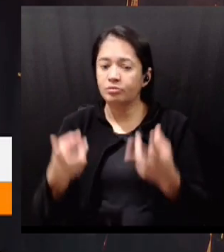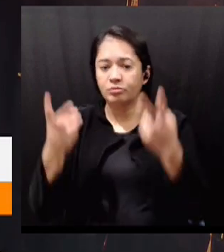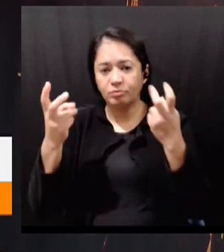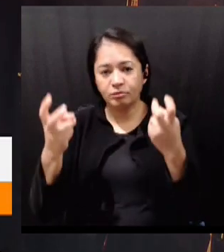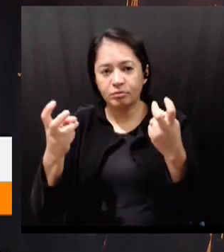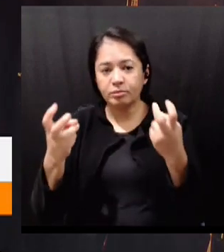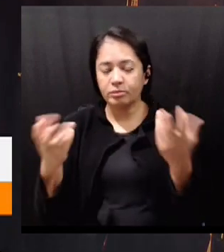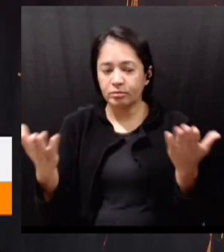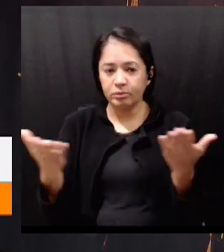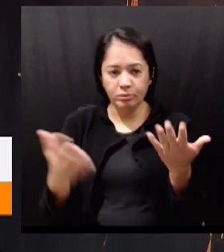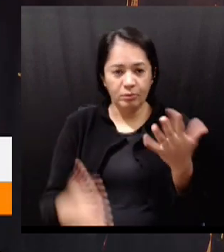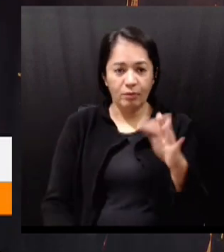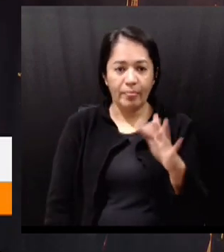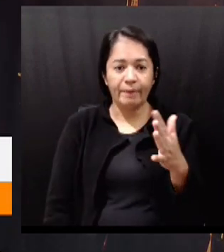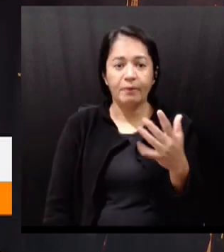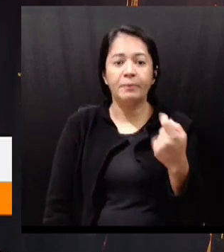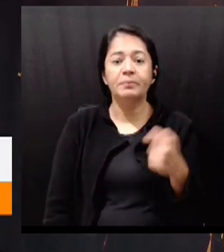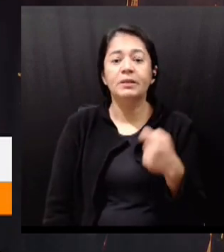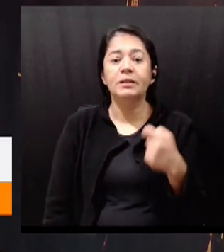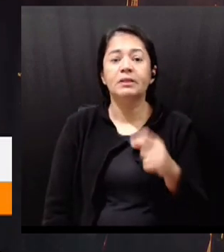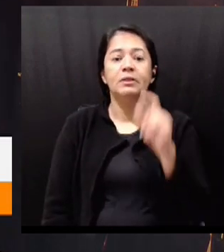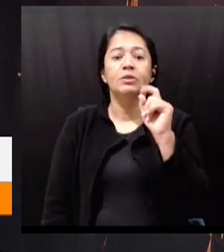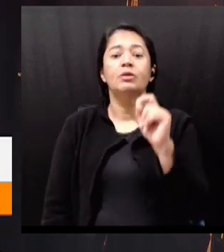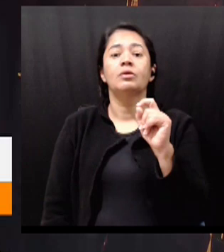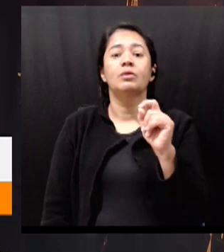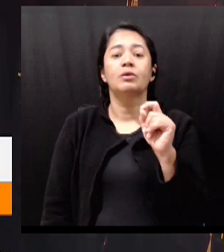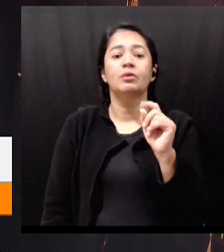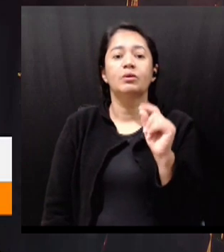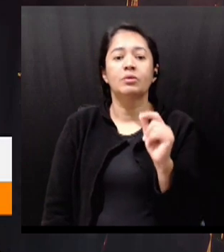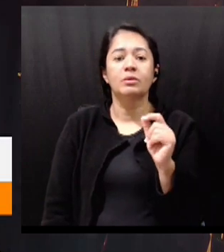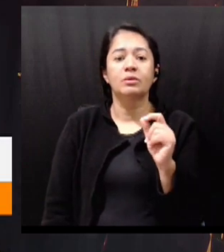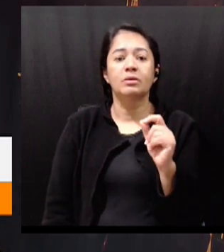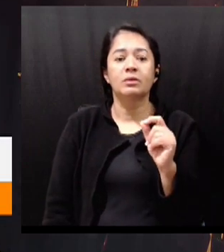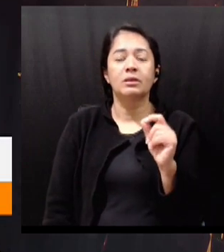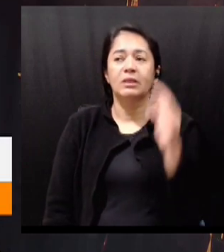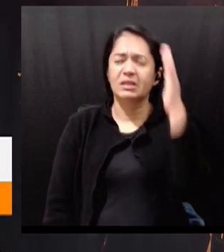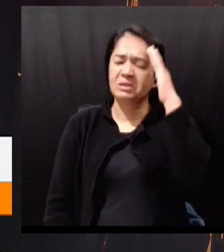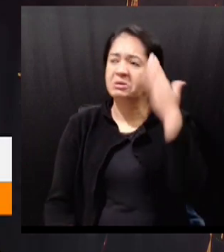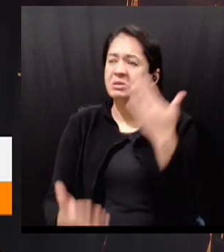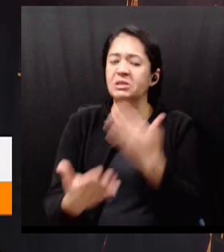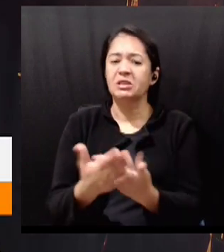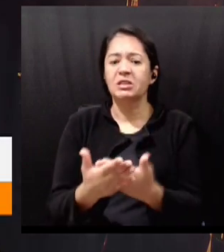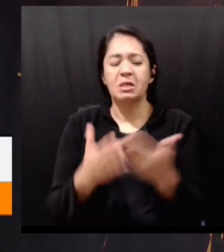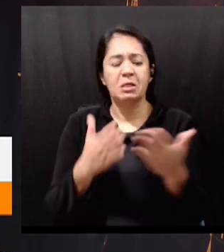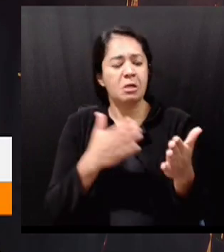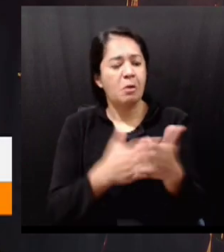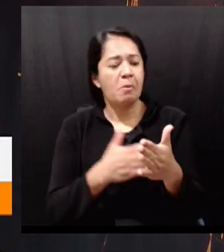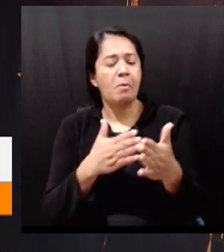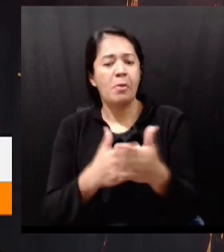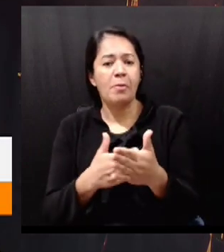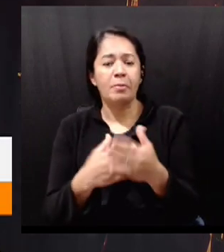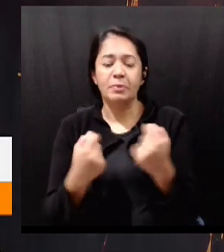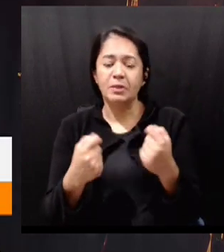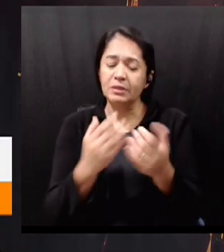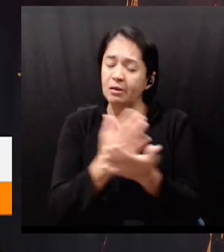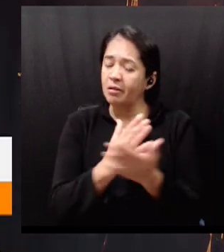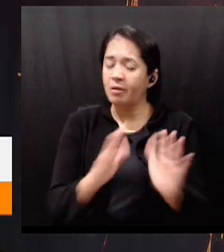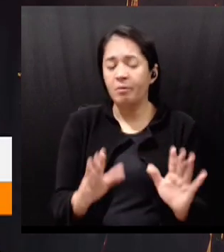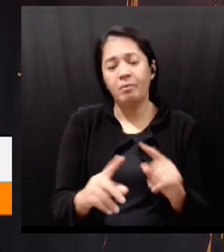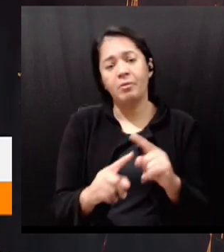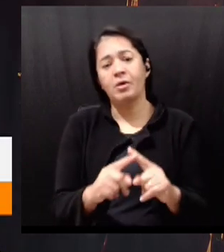é preciso a gente quebrar essas crenças, né, que nos limitam, porque essa questão da mulher que